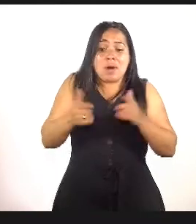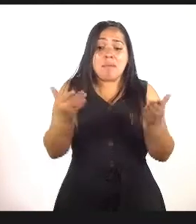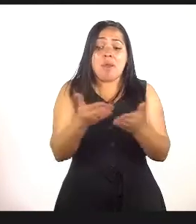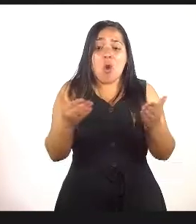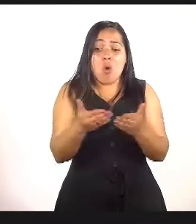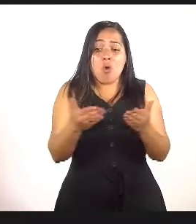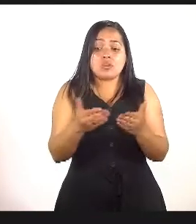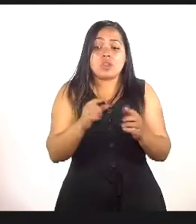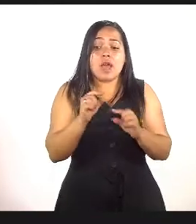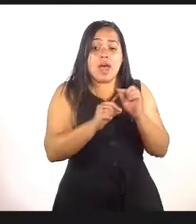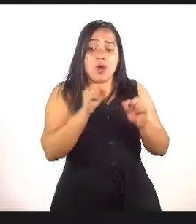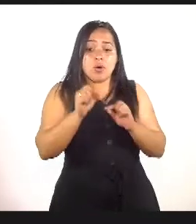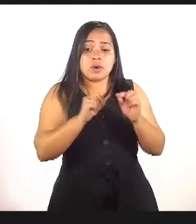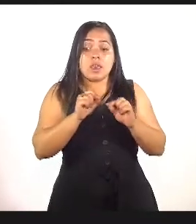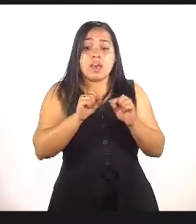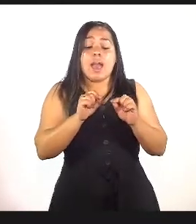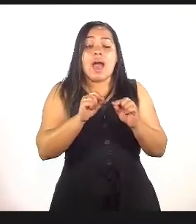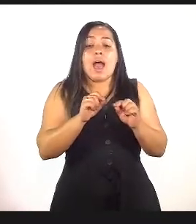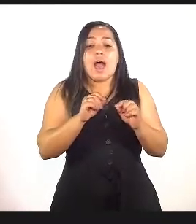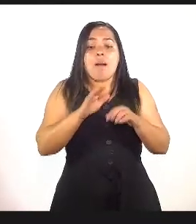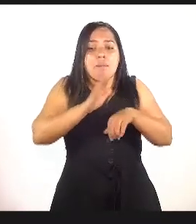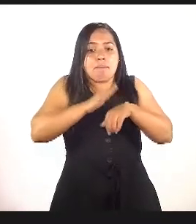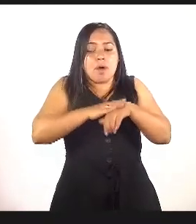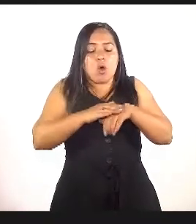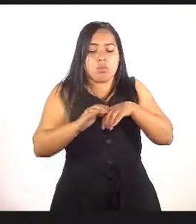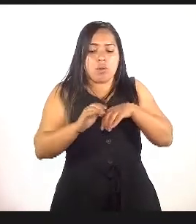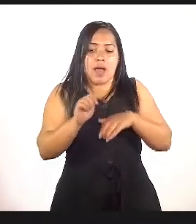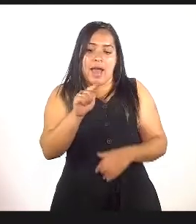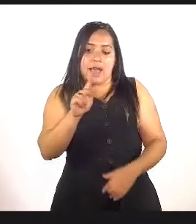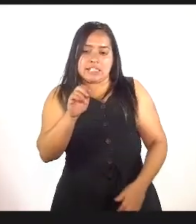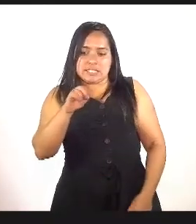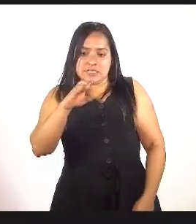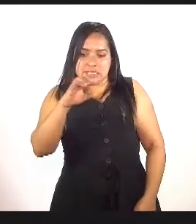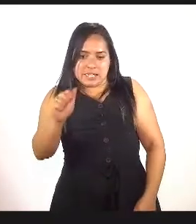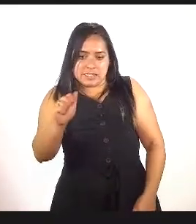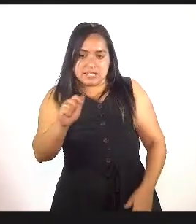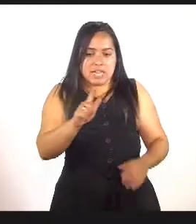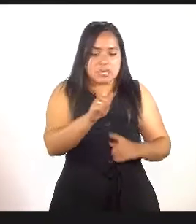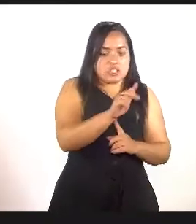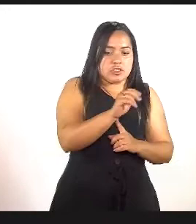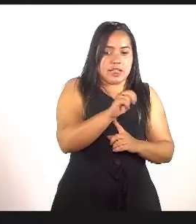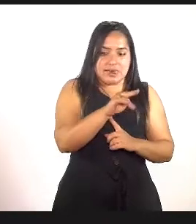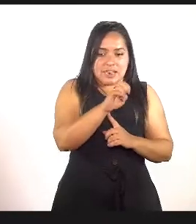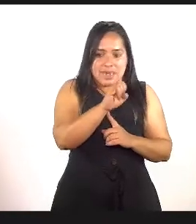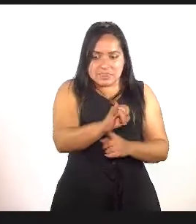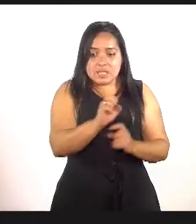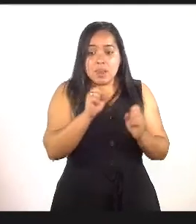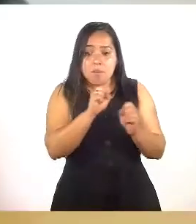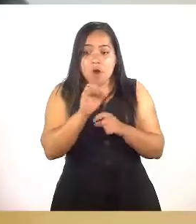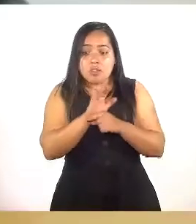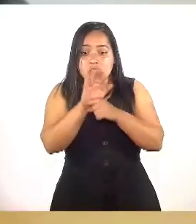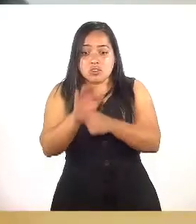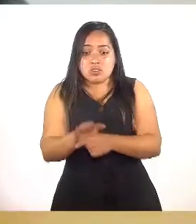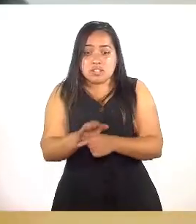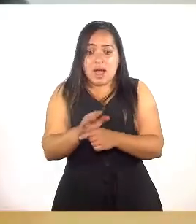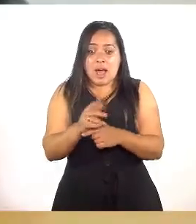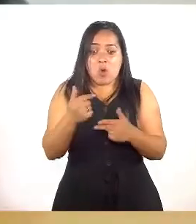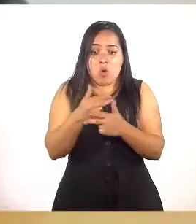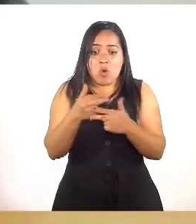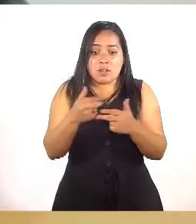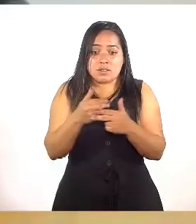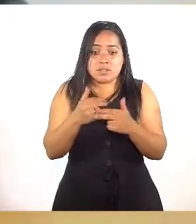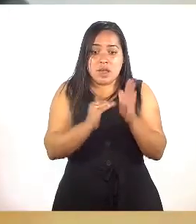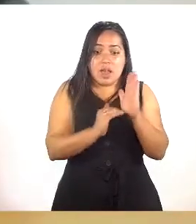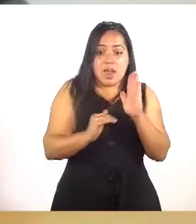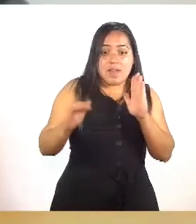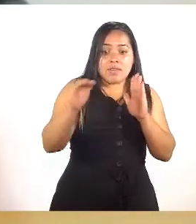judicialização. Como é que a agência pode ajudar nesse tema? Excesso de judicialização é uma